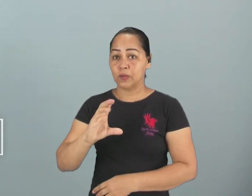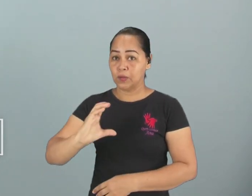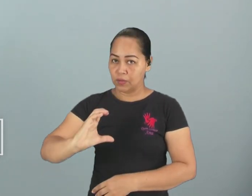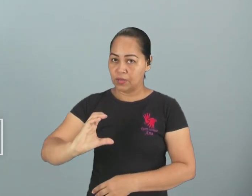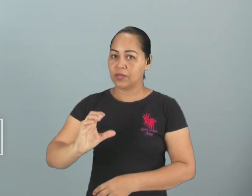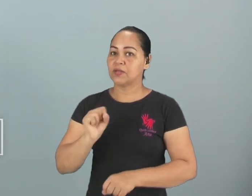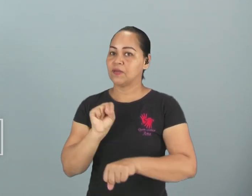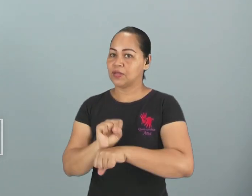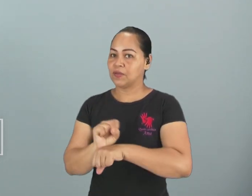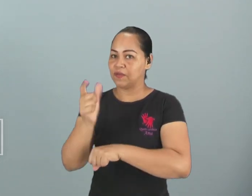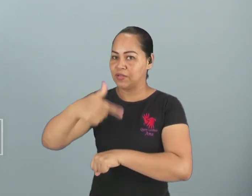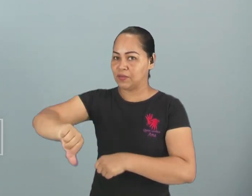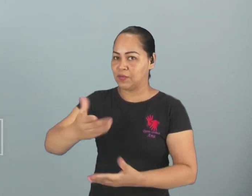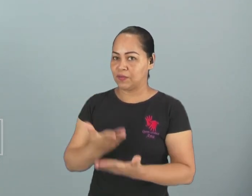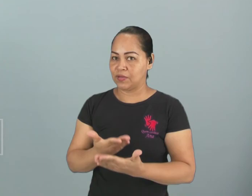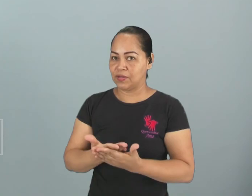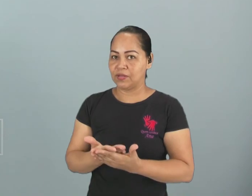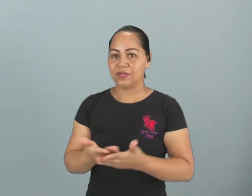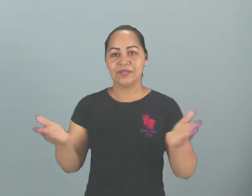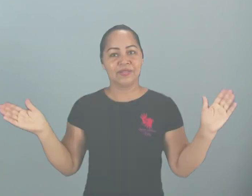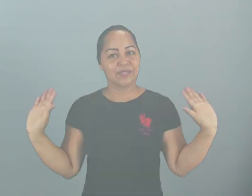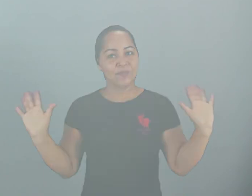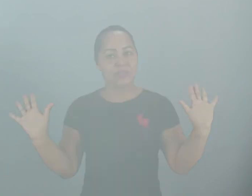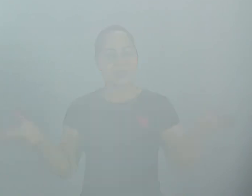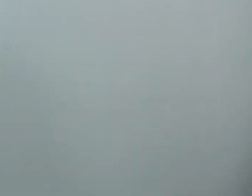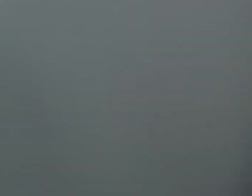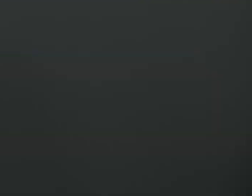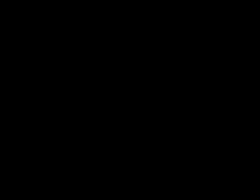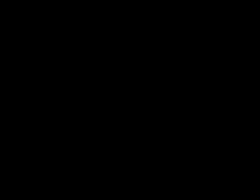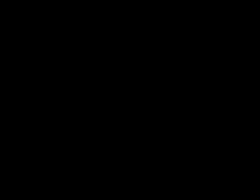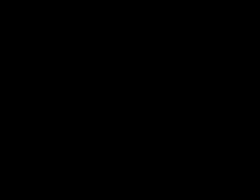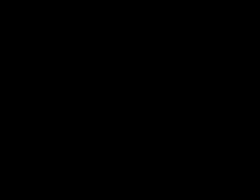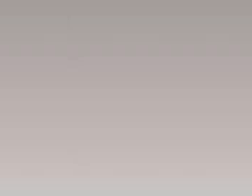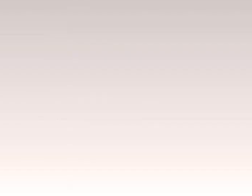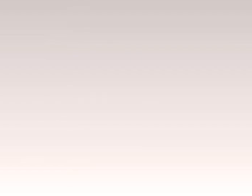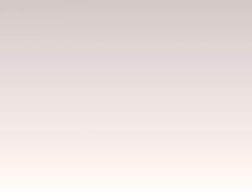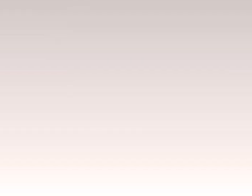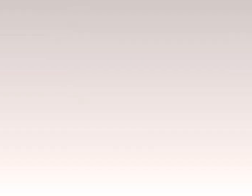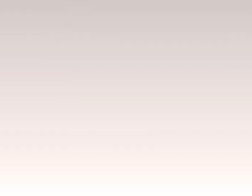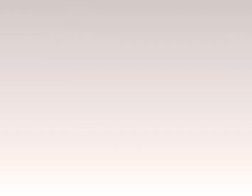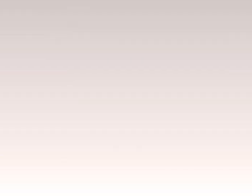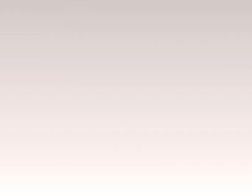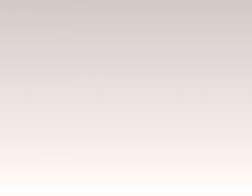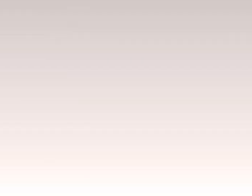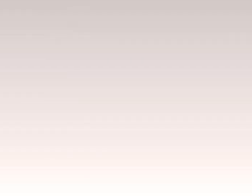eu aguardo vocês na nossa próxima aula. Até mais!